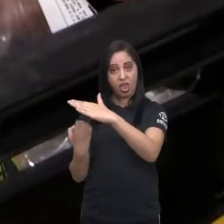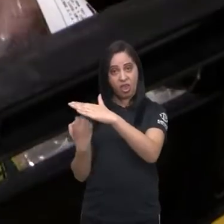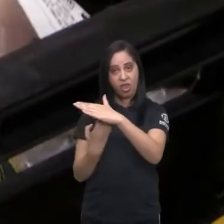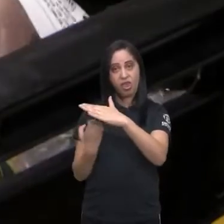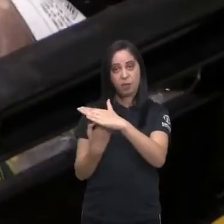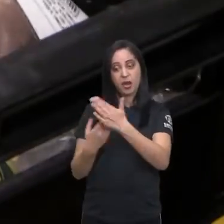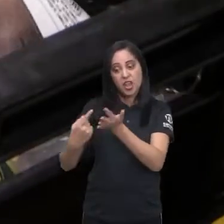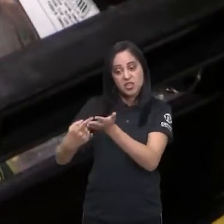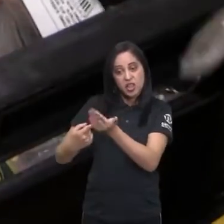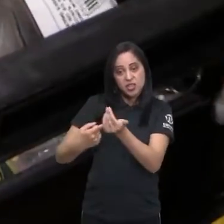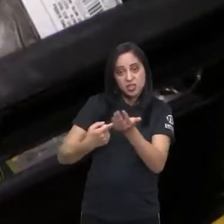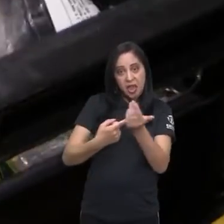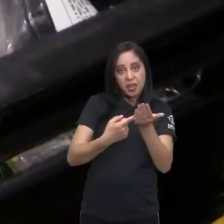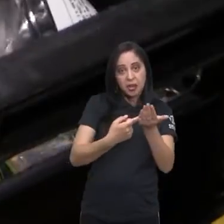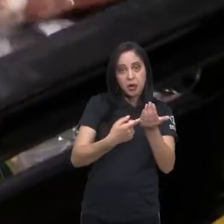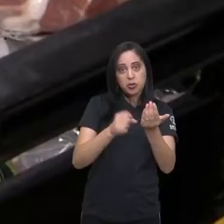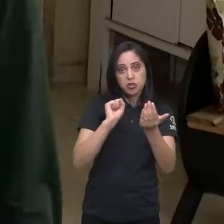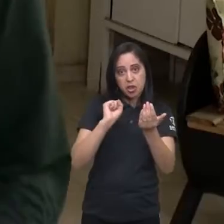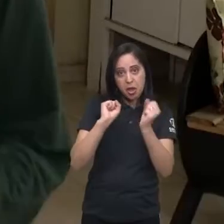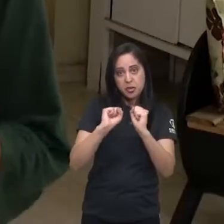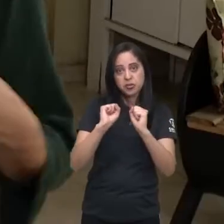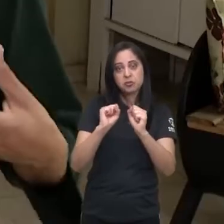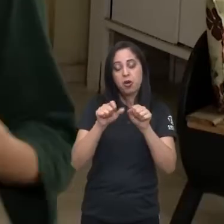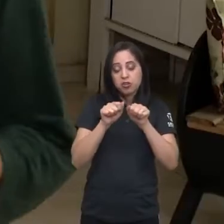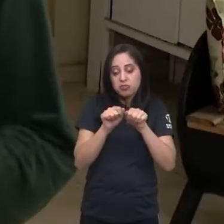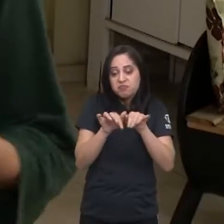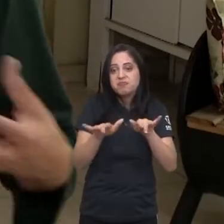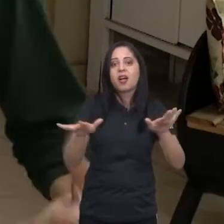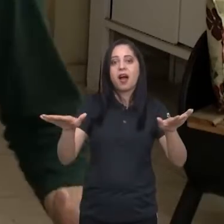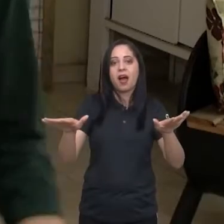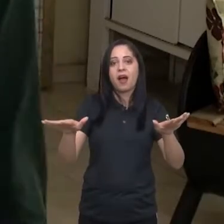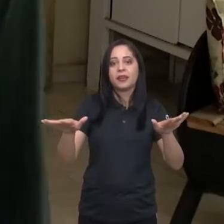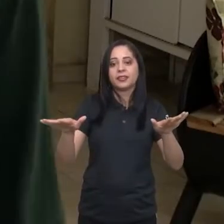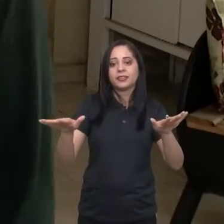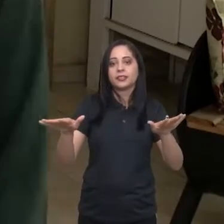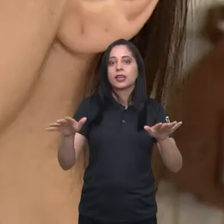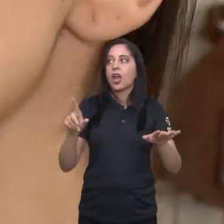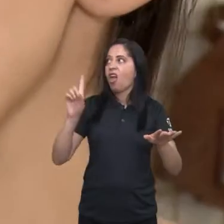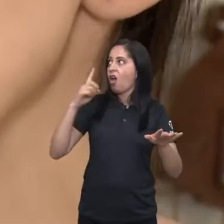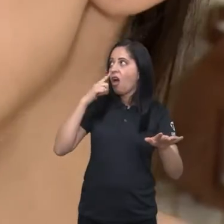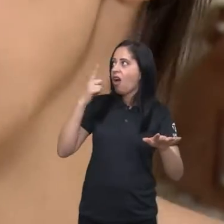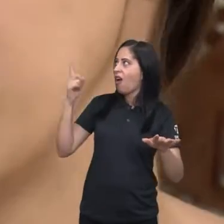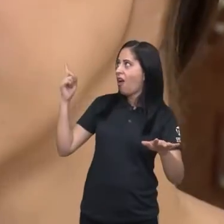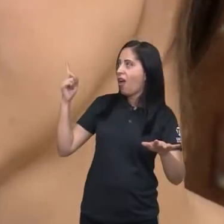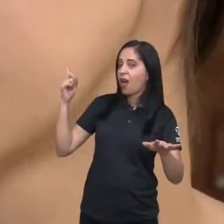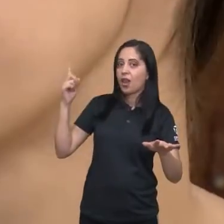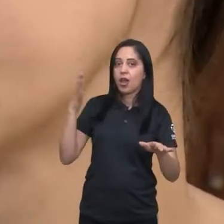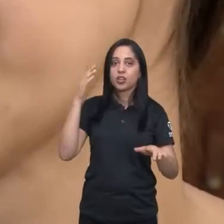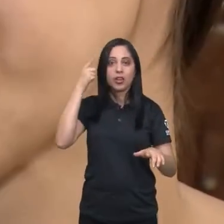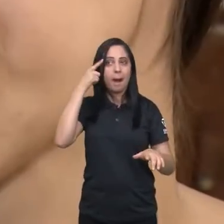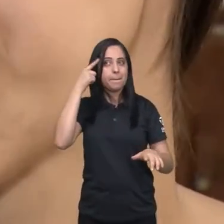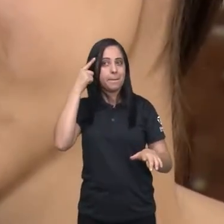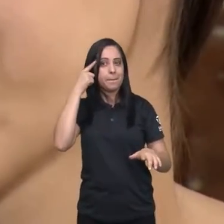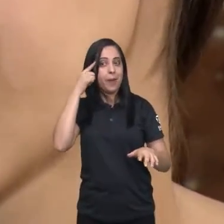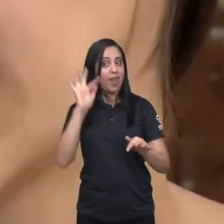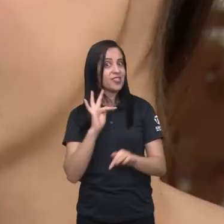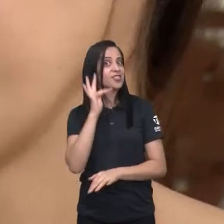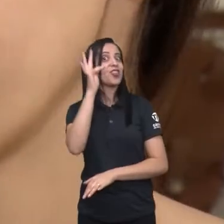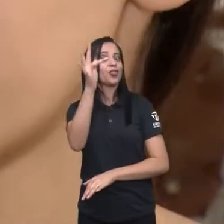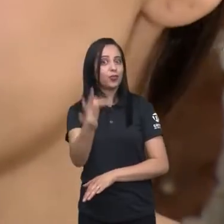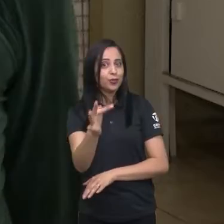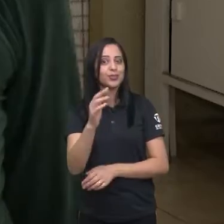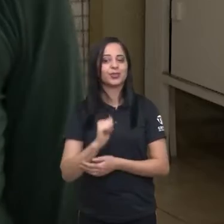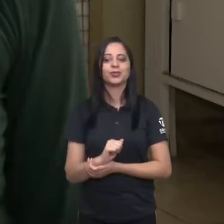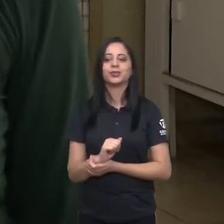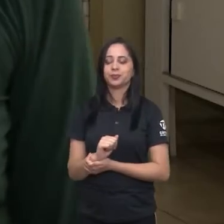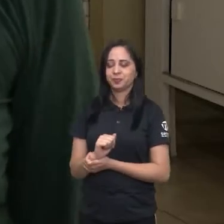Empresas que podem desenvolver tecnologias para ampliarem negócios como o da Flávia, que já tem planos para crescer ainda mais no